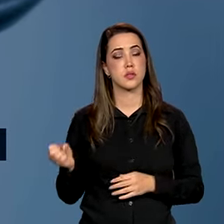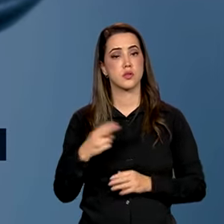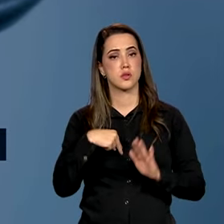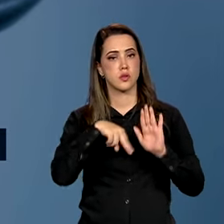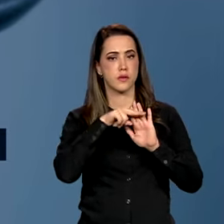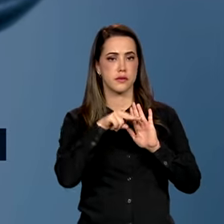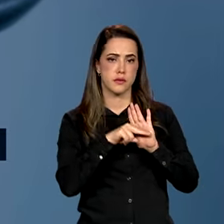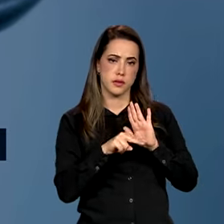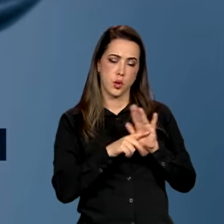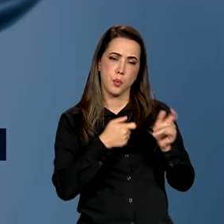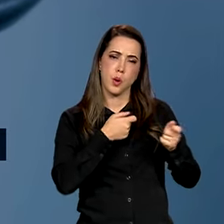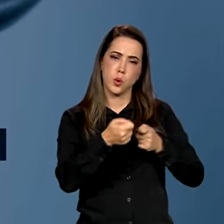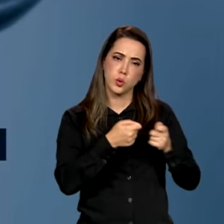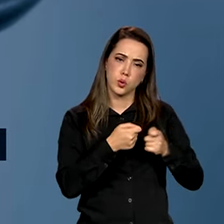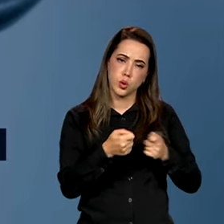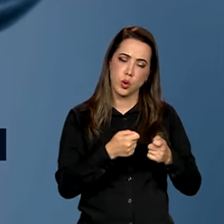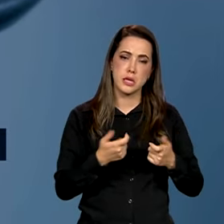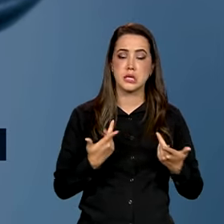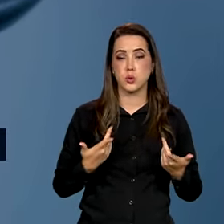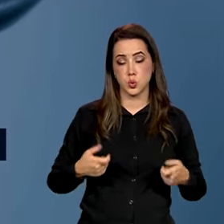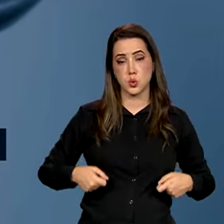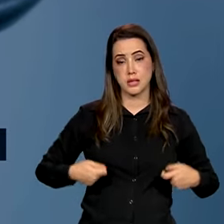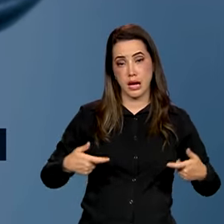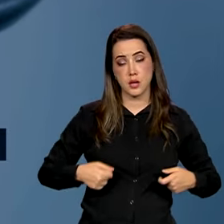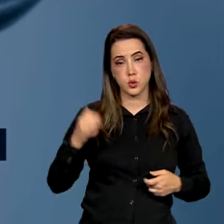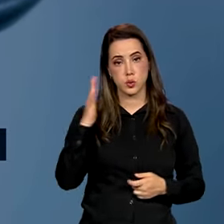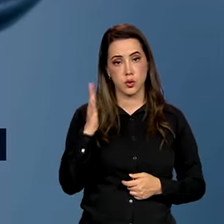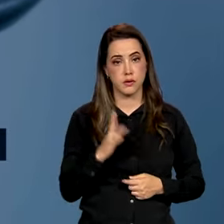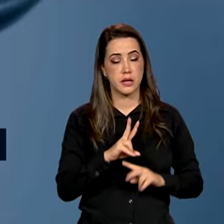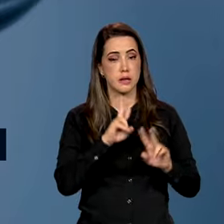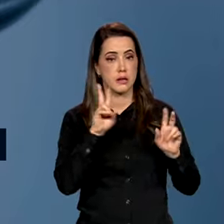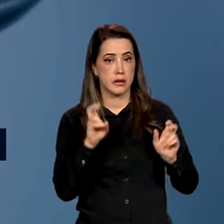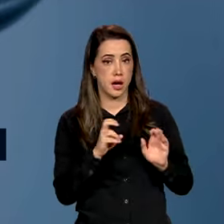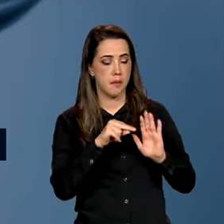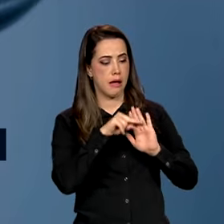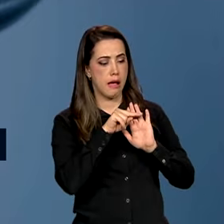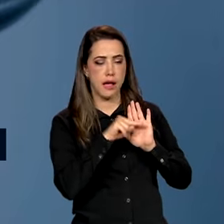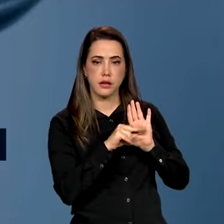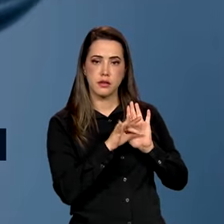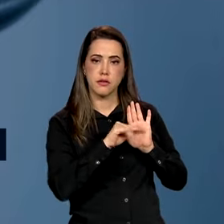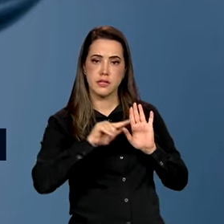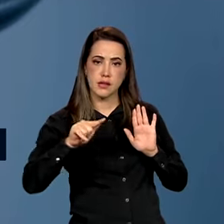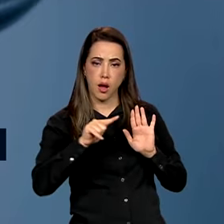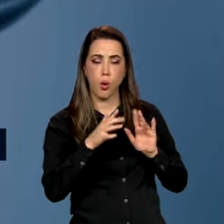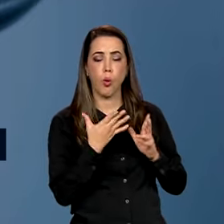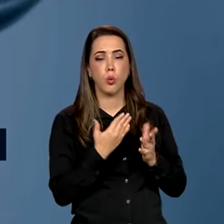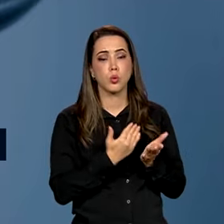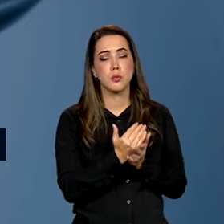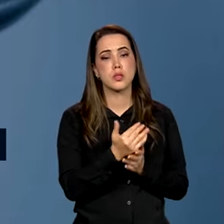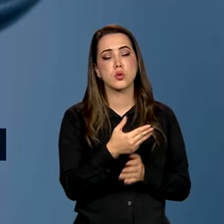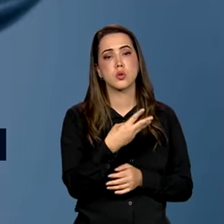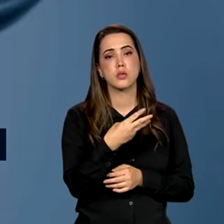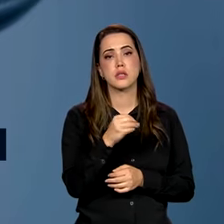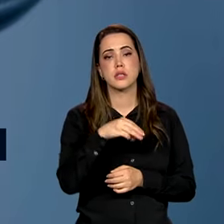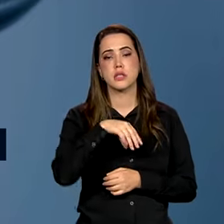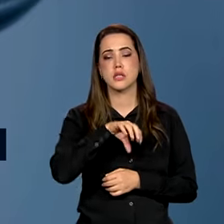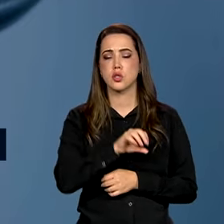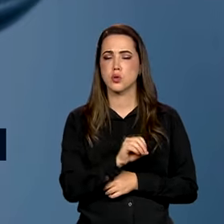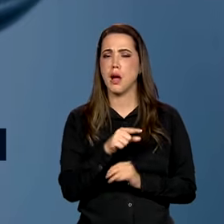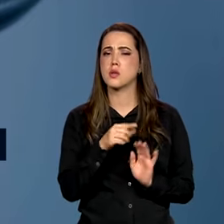regras para controle das contas públicas chamadas de arcabouço fiscal lançadas no dia 30 de Março a proposta que